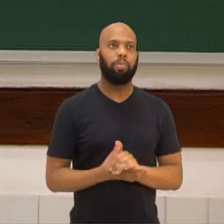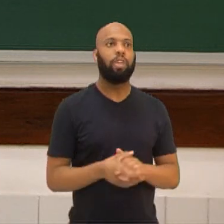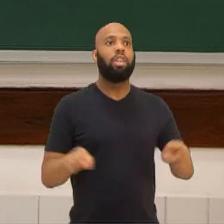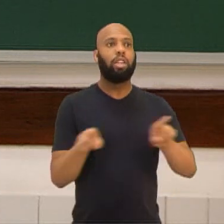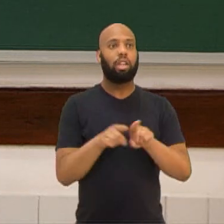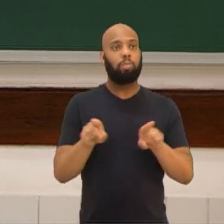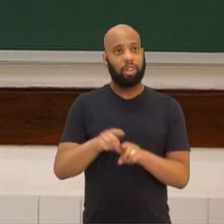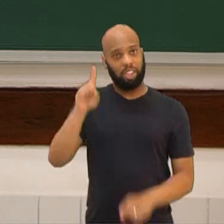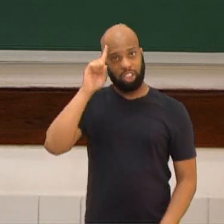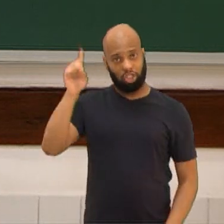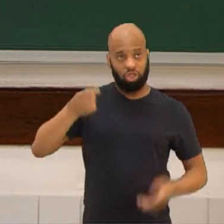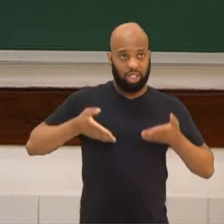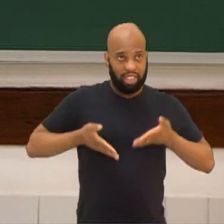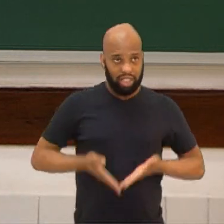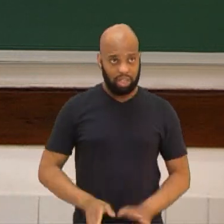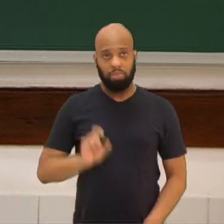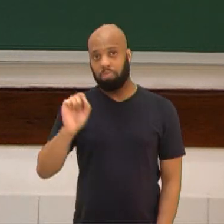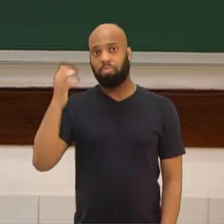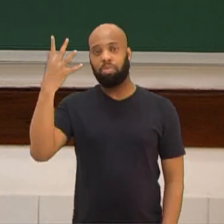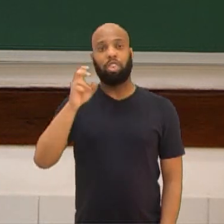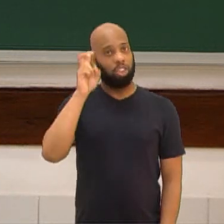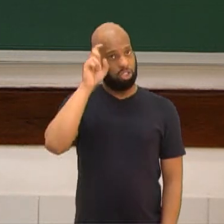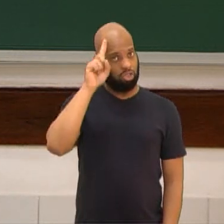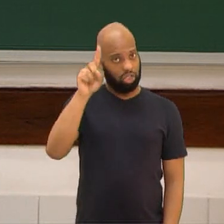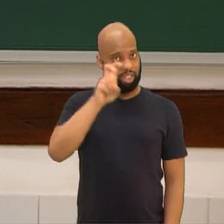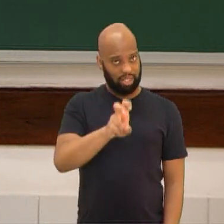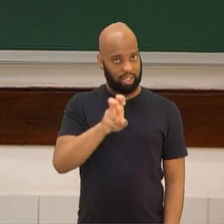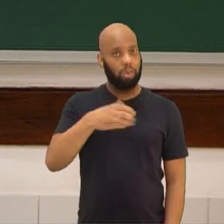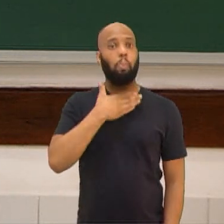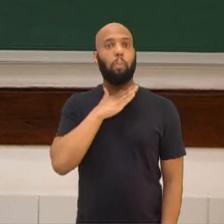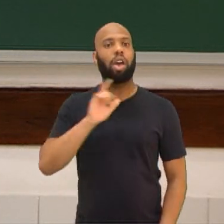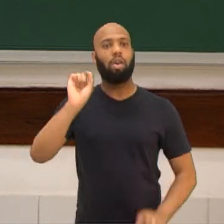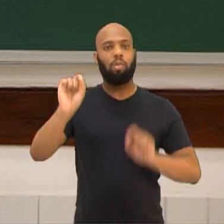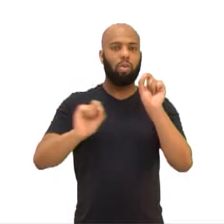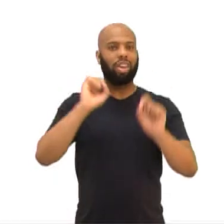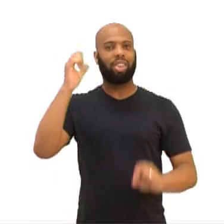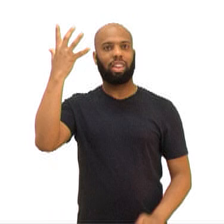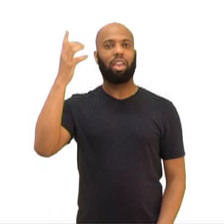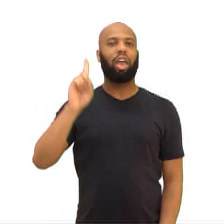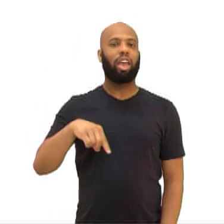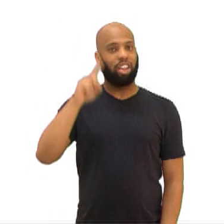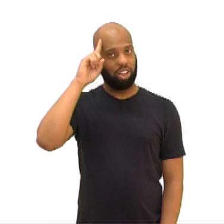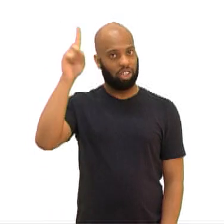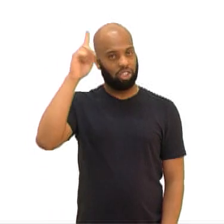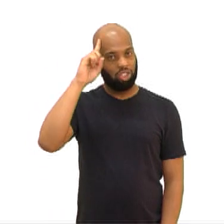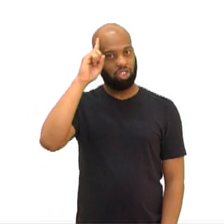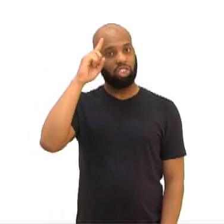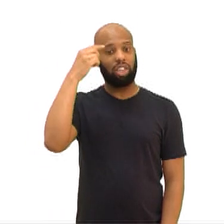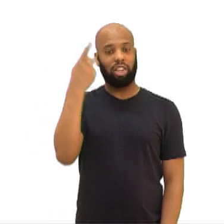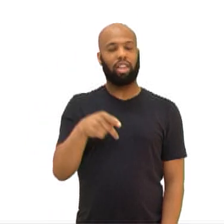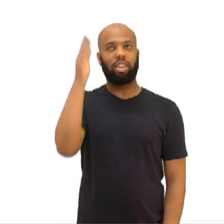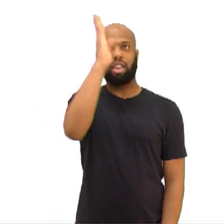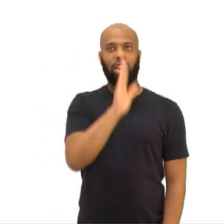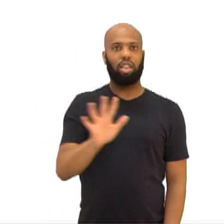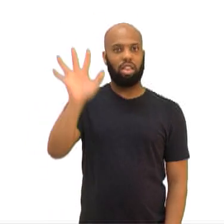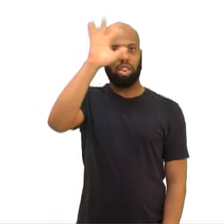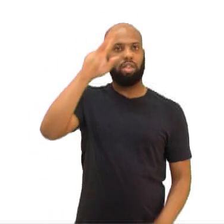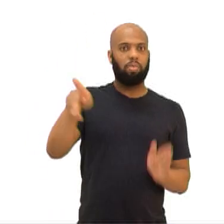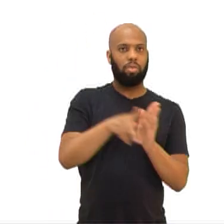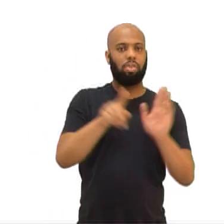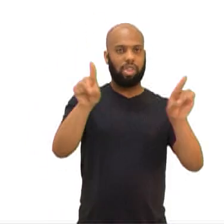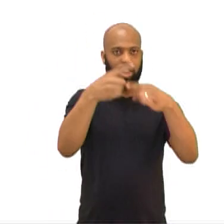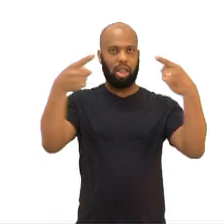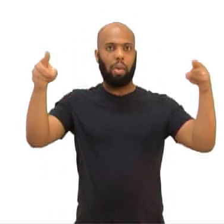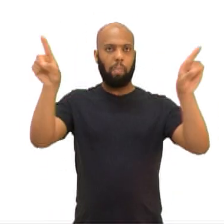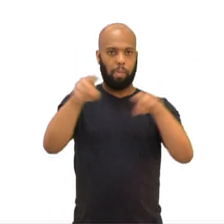E na data que ele nasceu, em 5 de março, no Brasil é comemorado o Dia Nacional da Música Clássica, para você ver como ele é importante